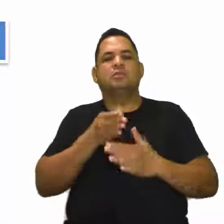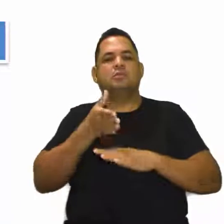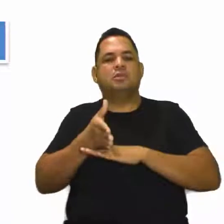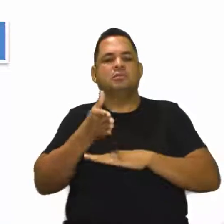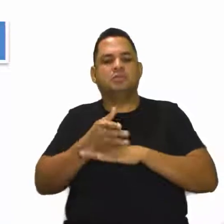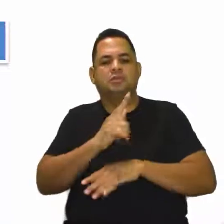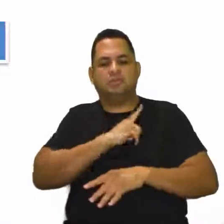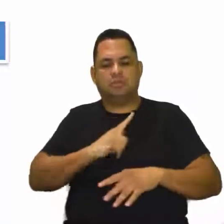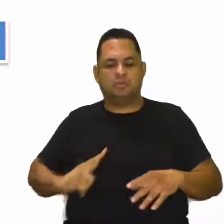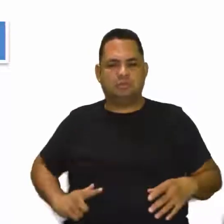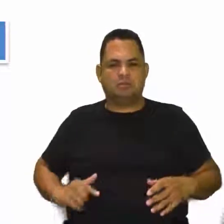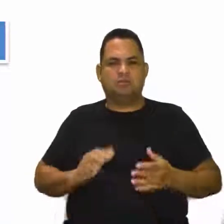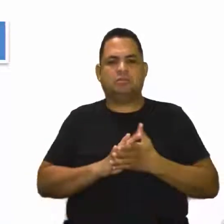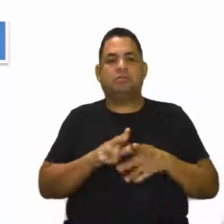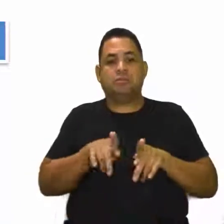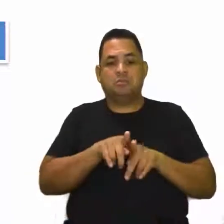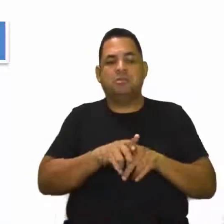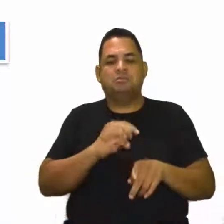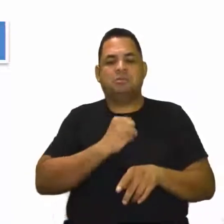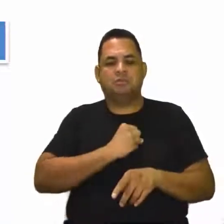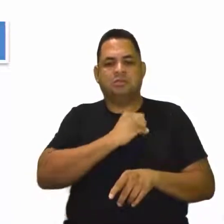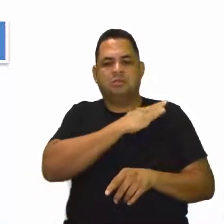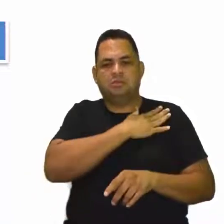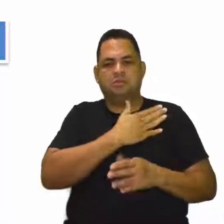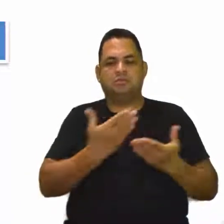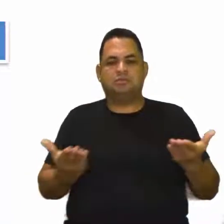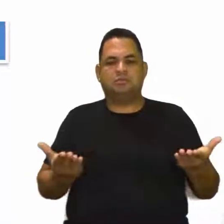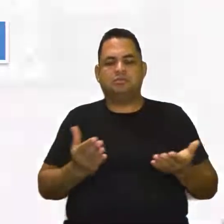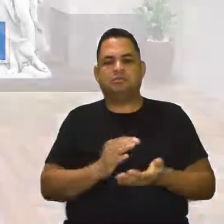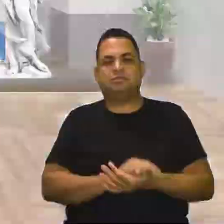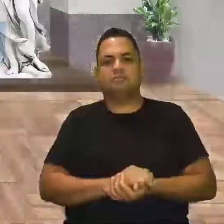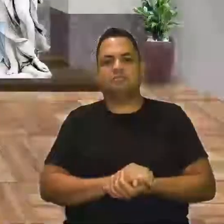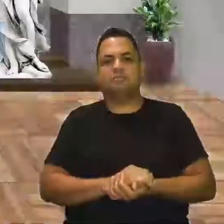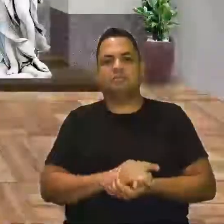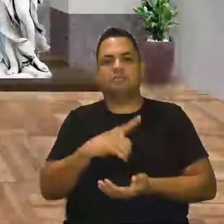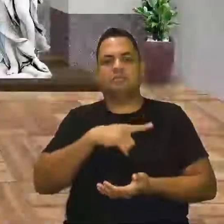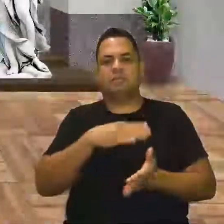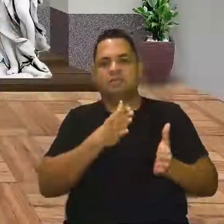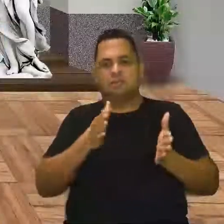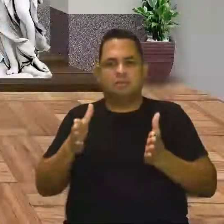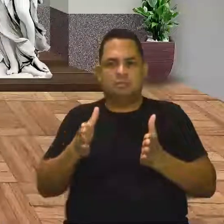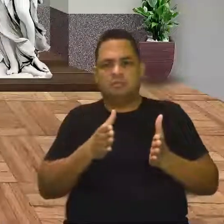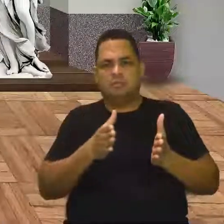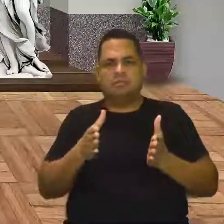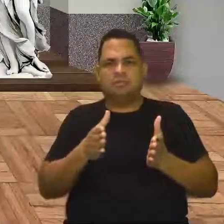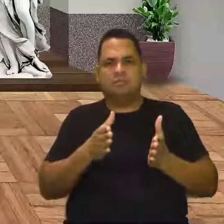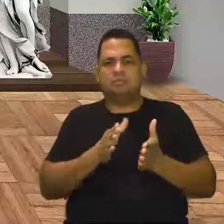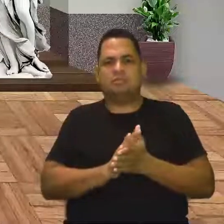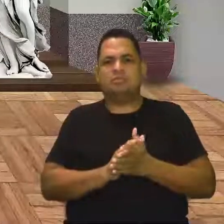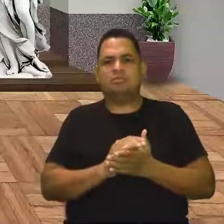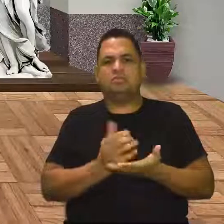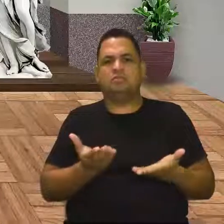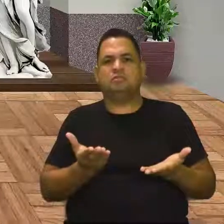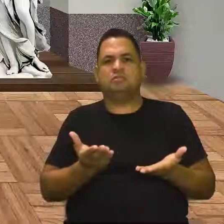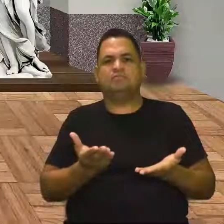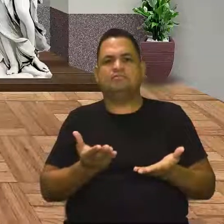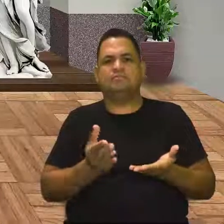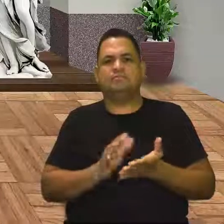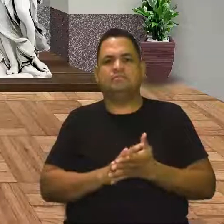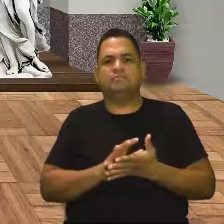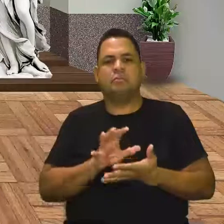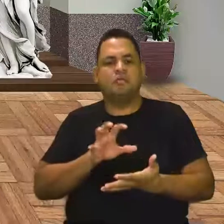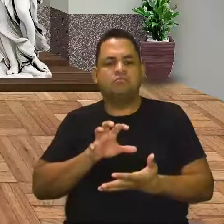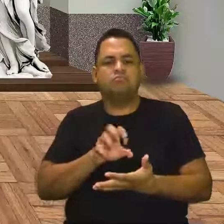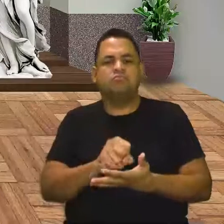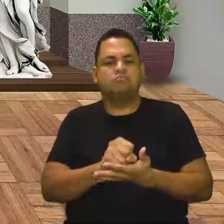participar do governo. Eles eram militares. Vem para mim. Teve um período que esses militares, eles tomaram